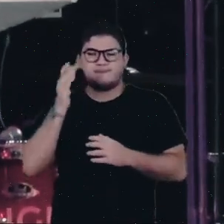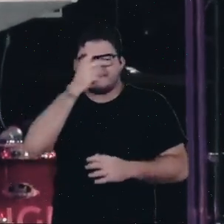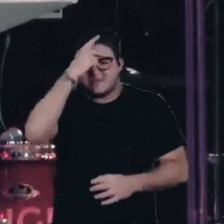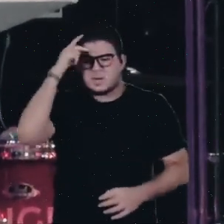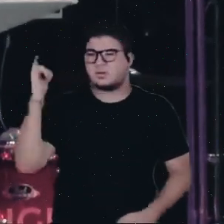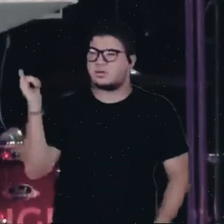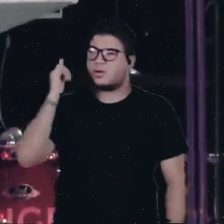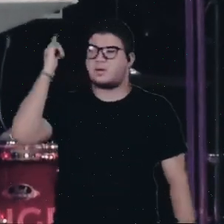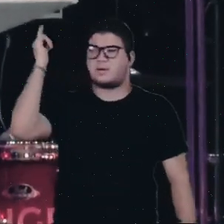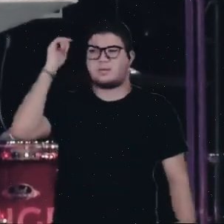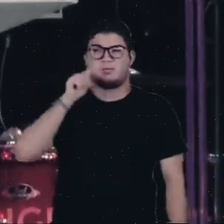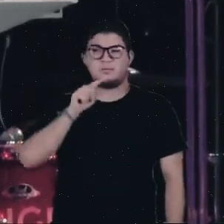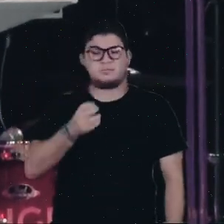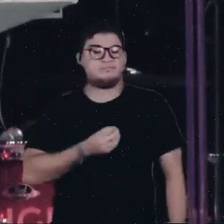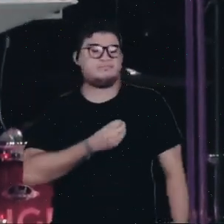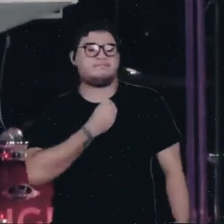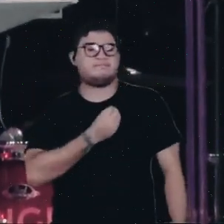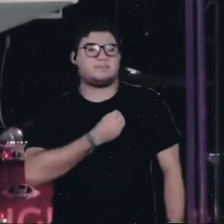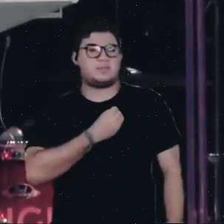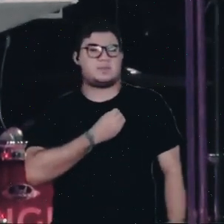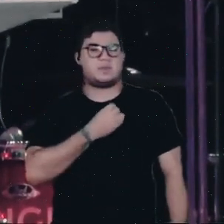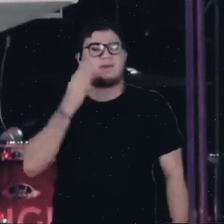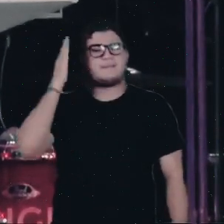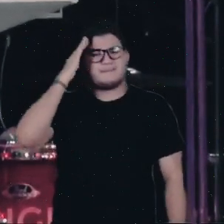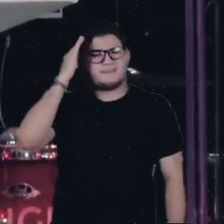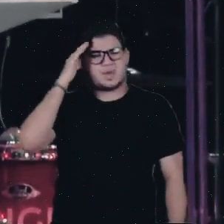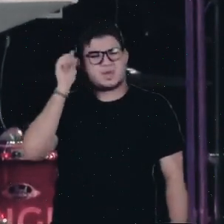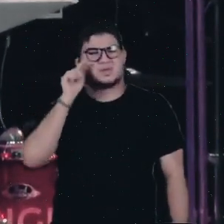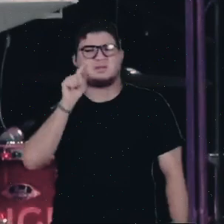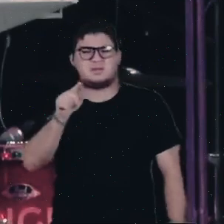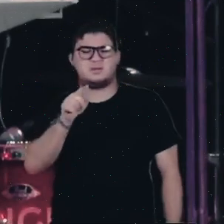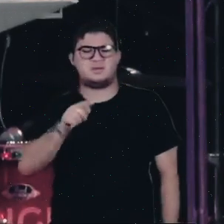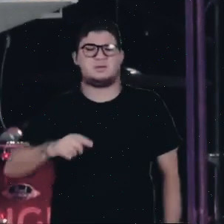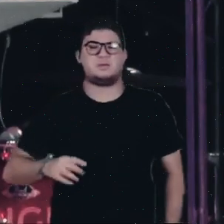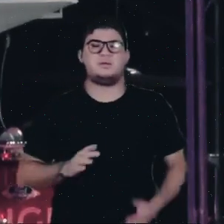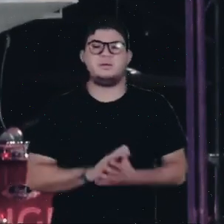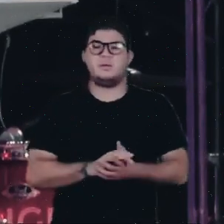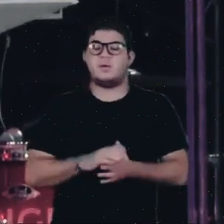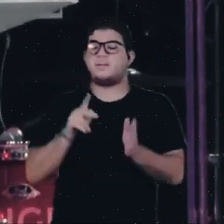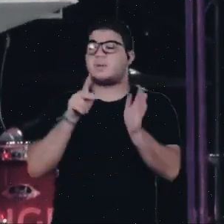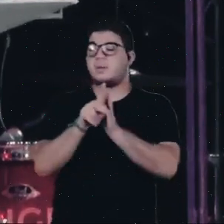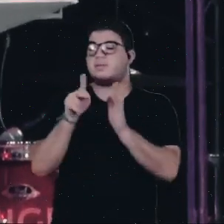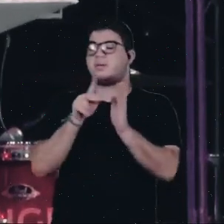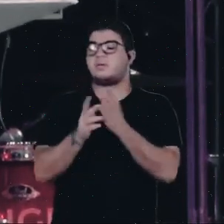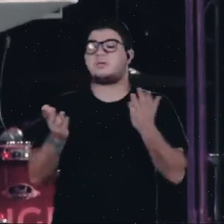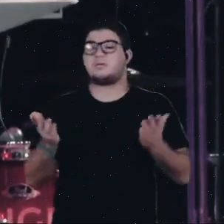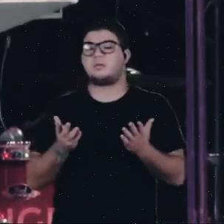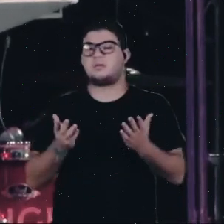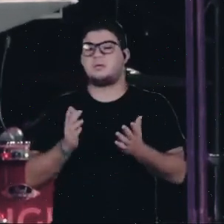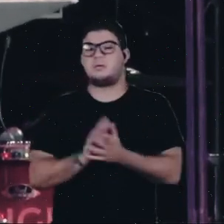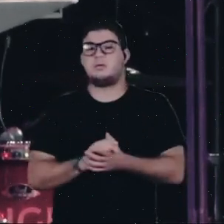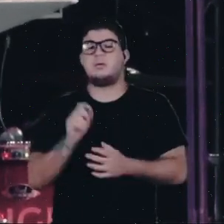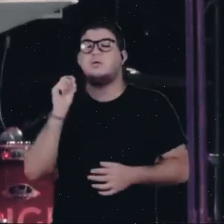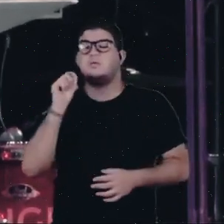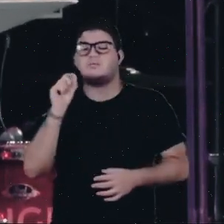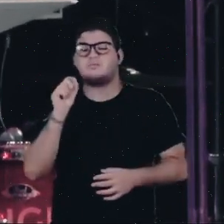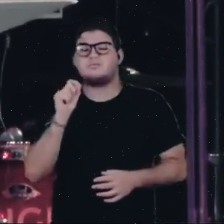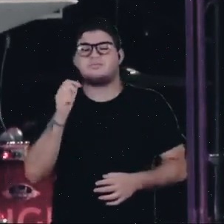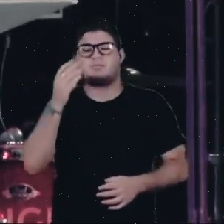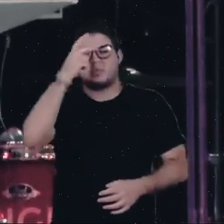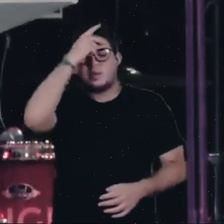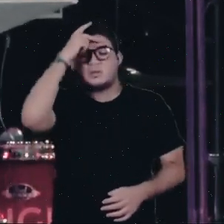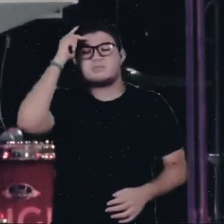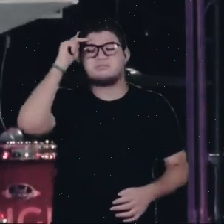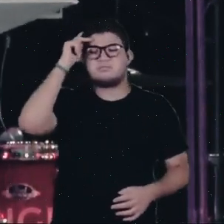na sua vida pensa de você. E a minha pergunta é: quem é essa pessoa?